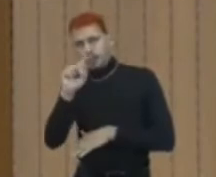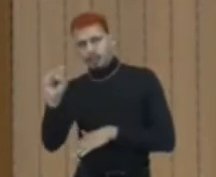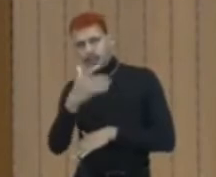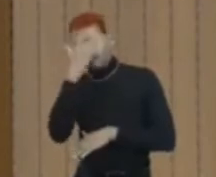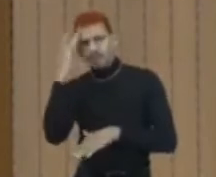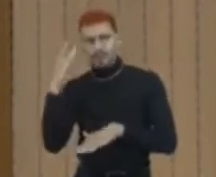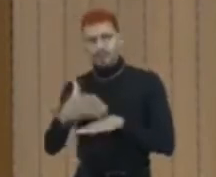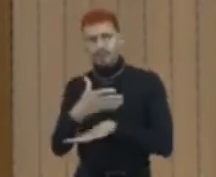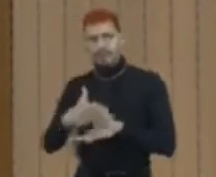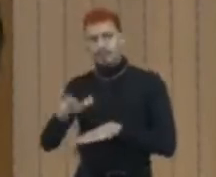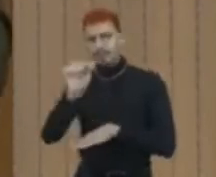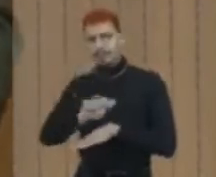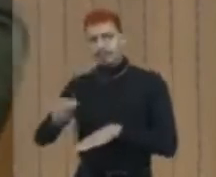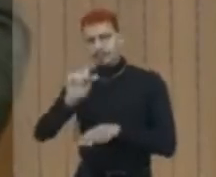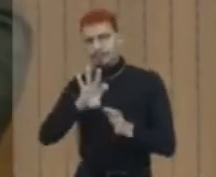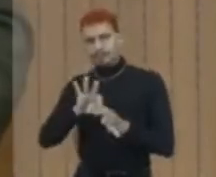membros.